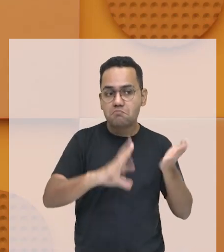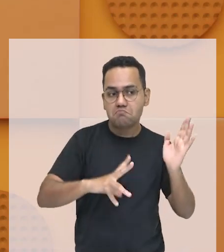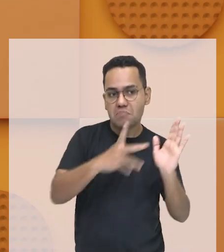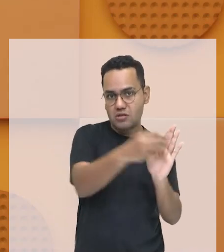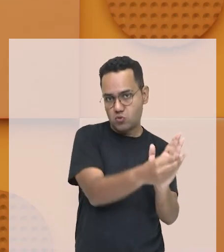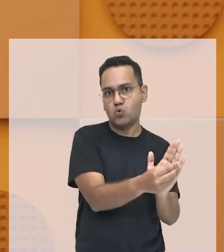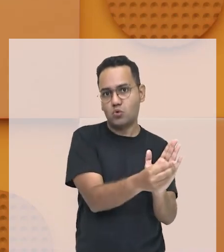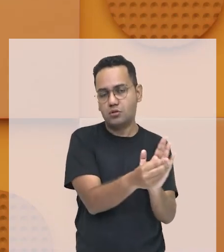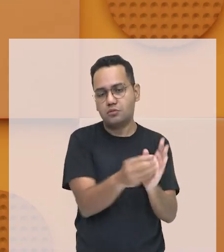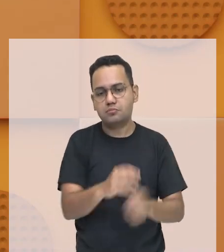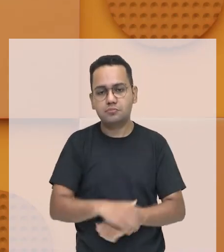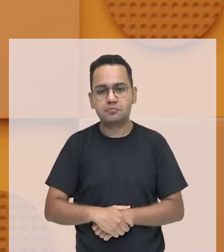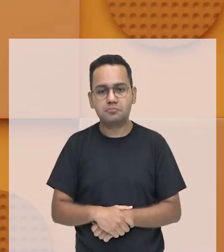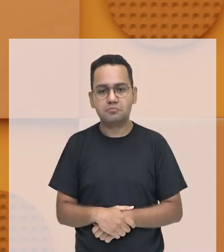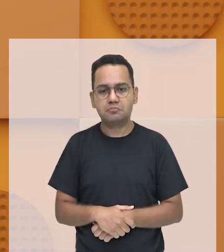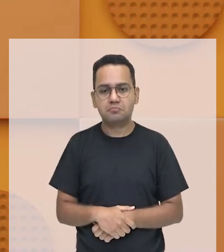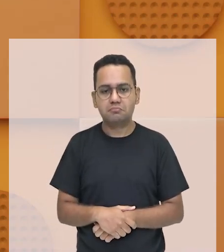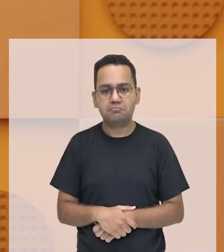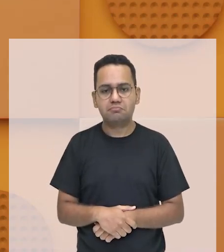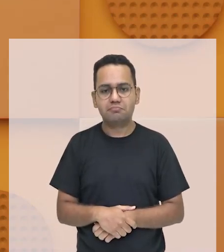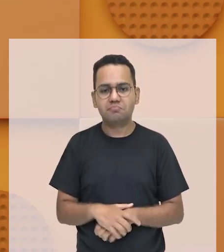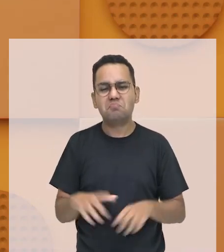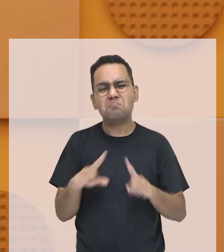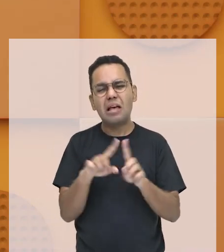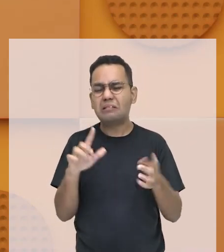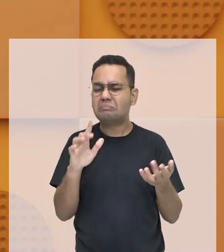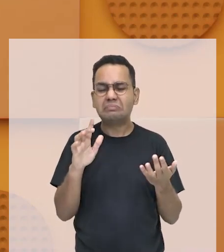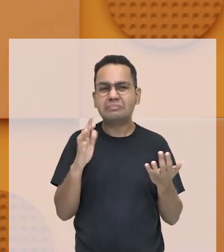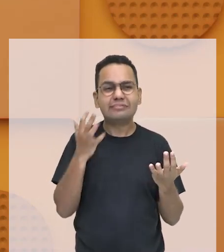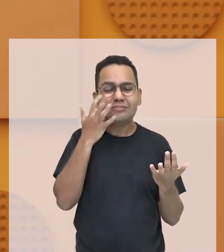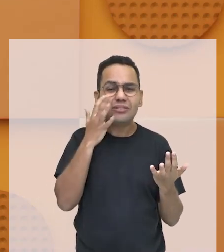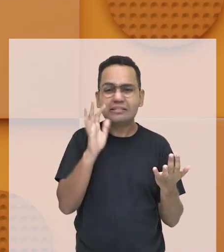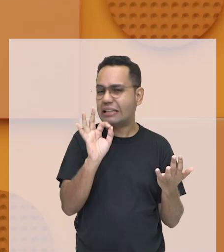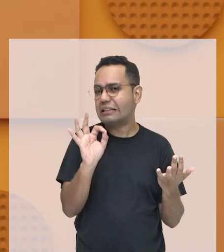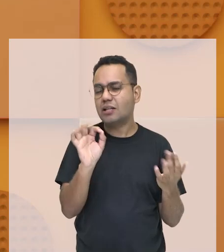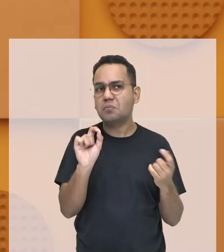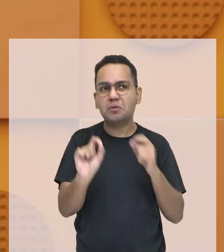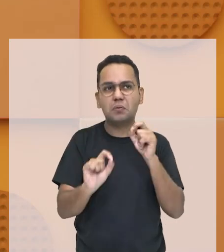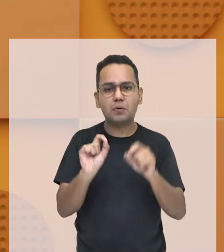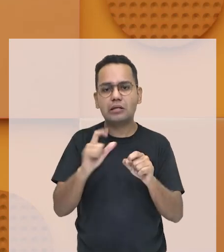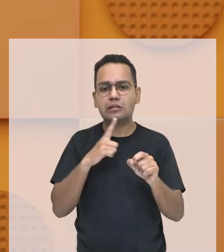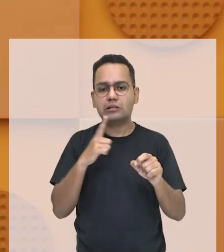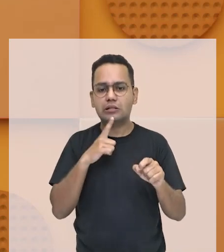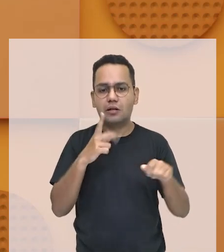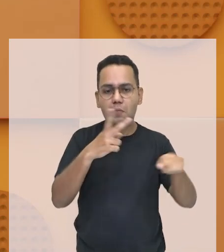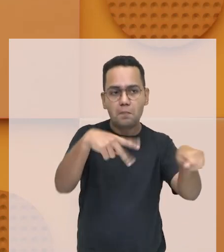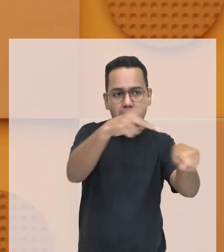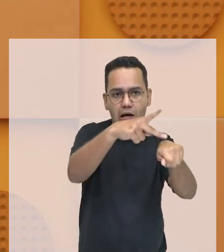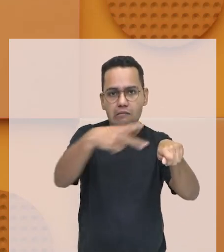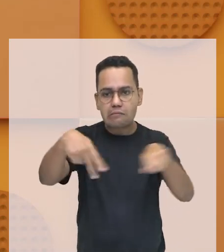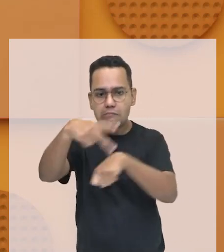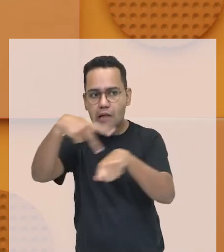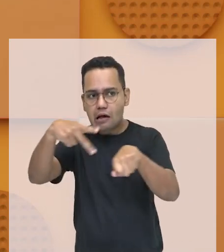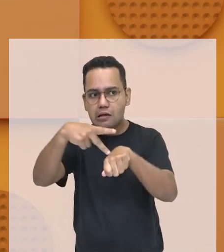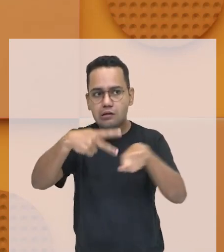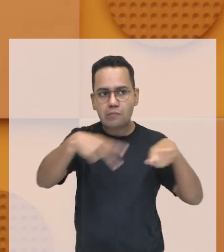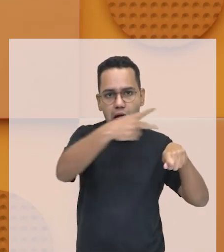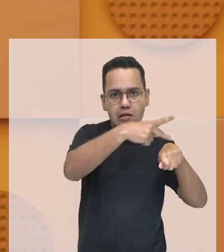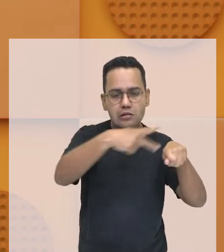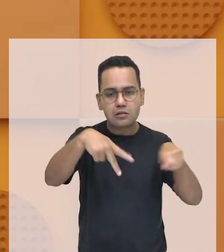gente não entende muito bem essa mobilidade que se faz aí entre países, quem dirá